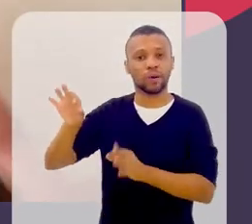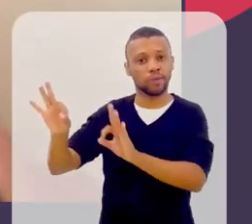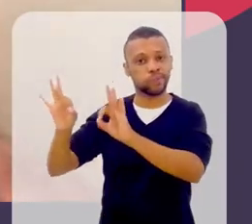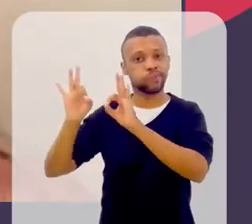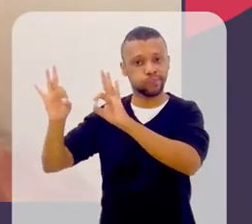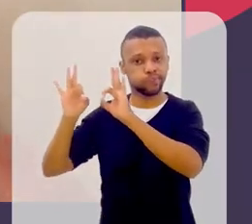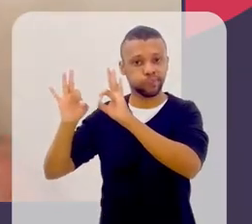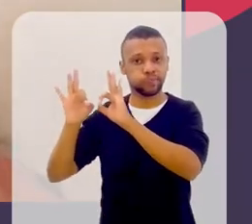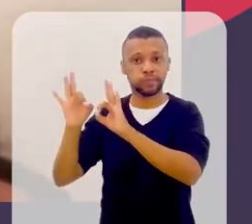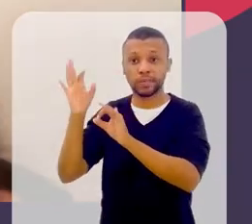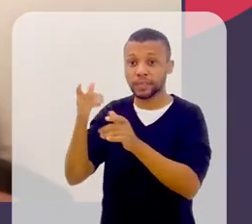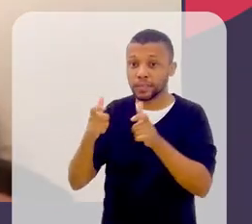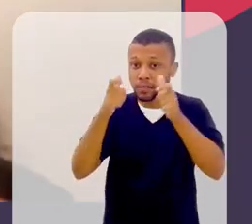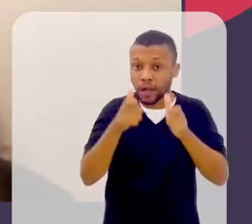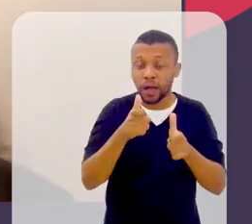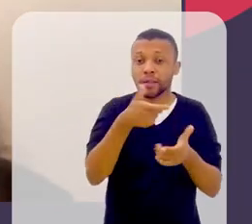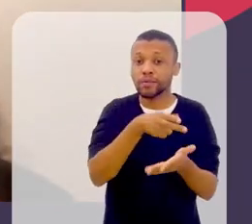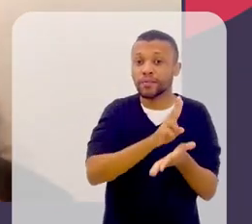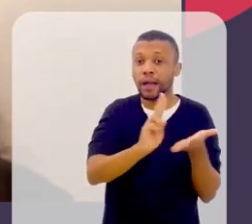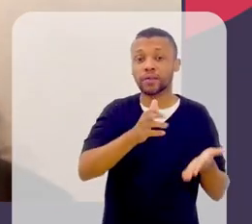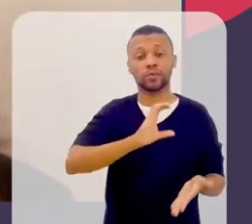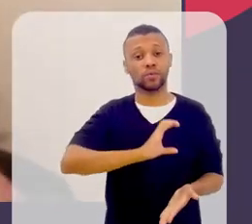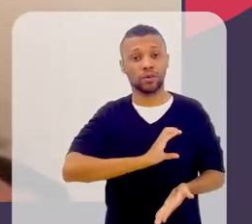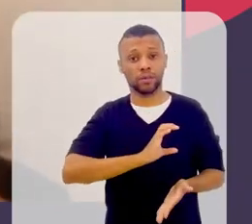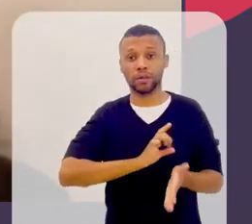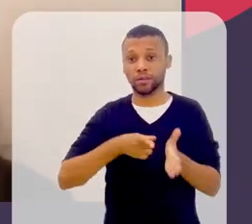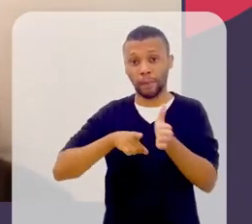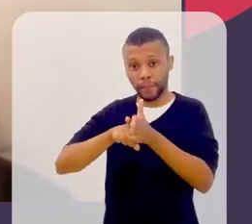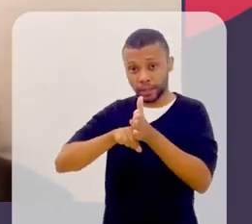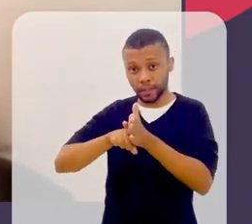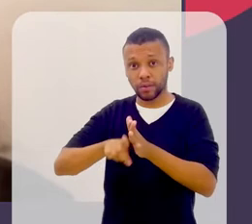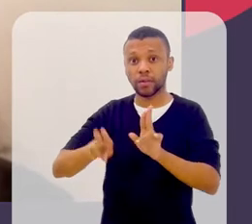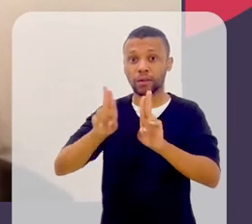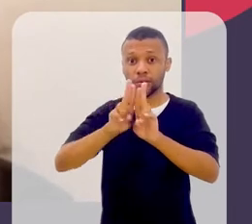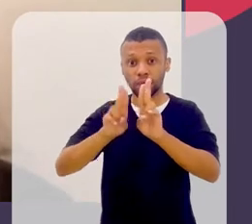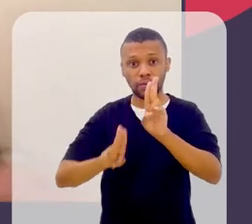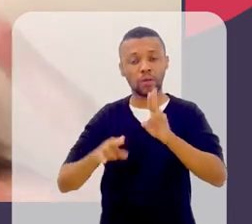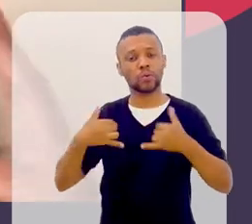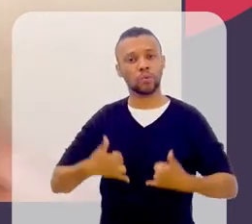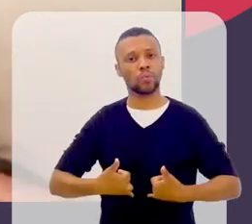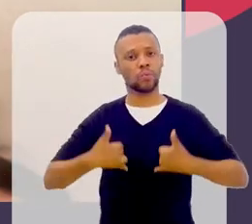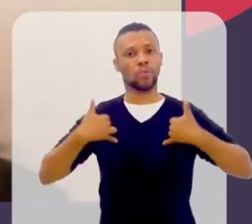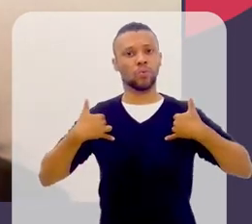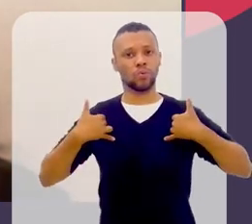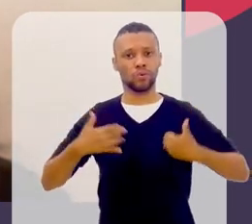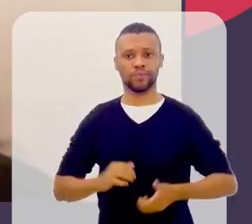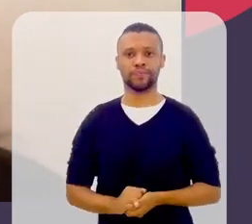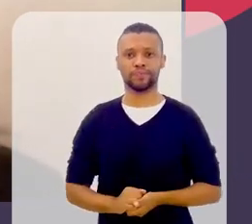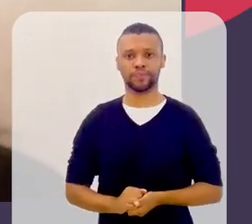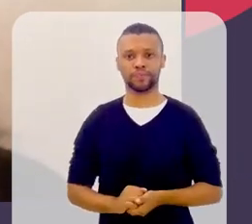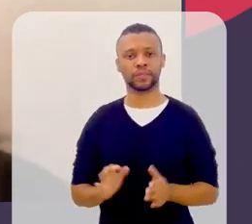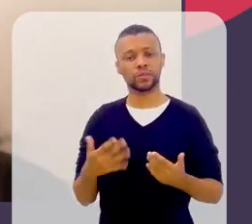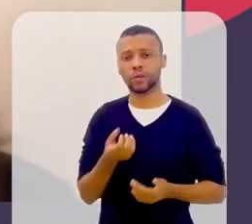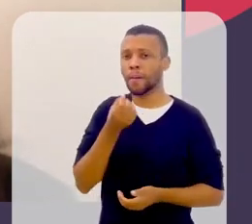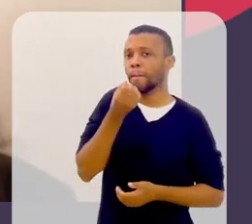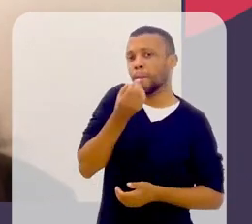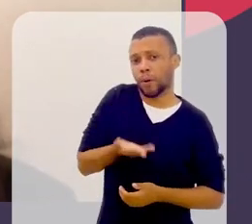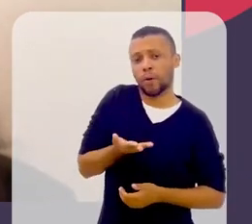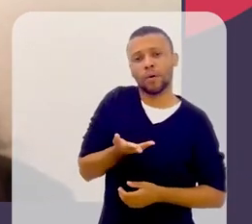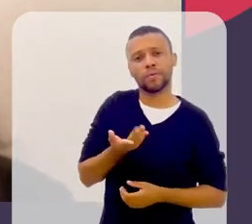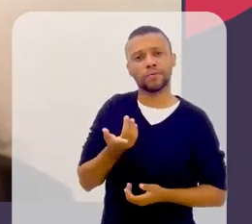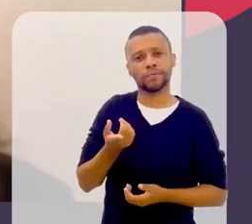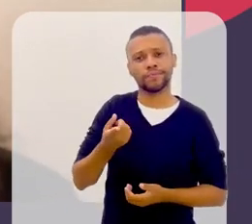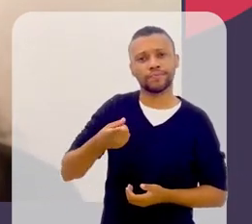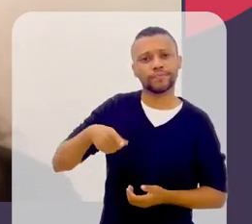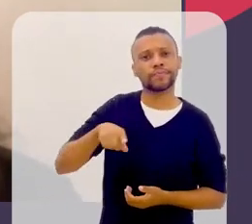Unidos, estando na Simon Fraser University do Canadá, sendo uma pesquisadora da UFRJ com muito orgulho. E isso, assim,